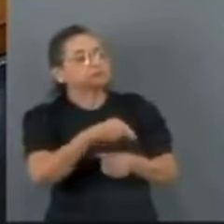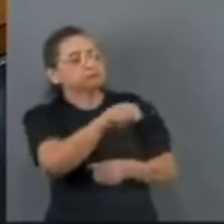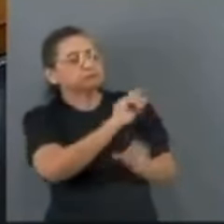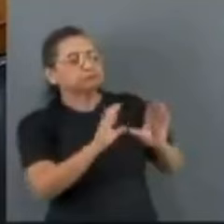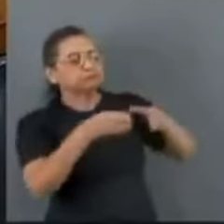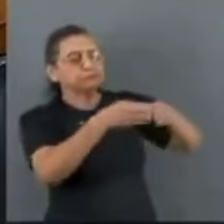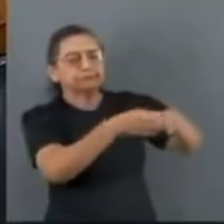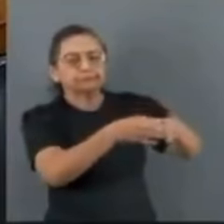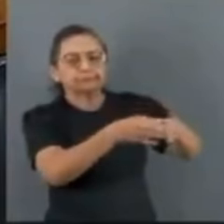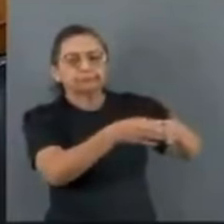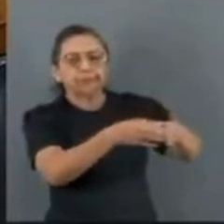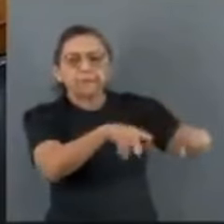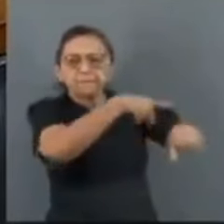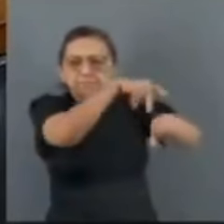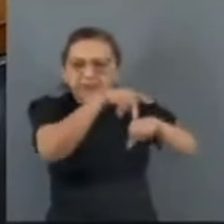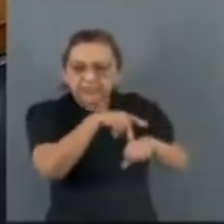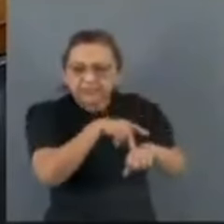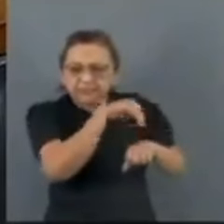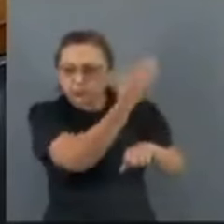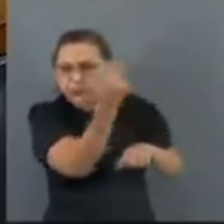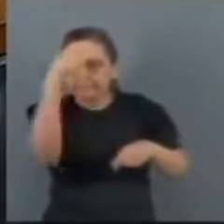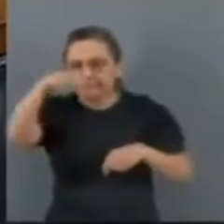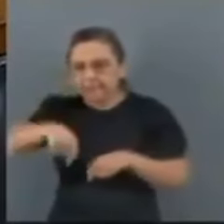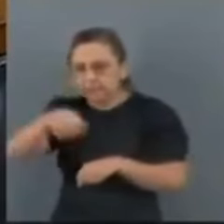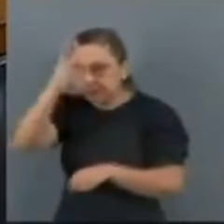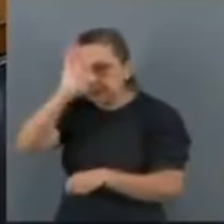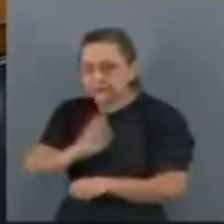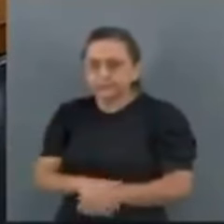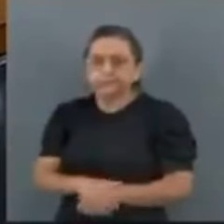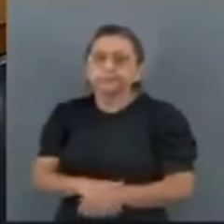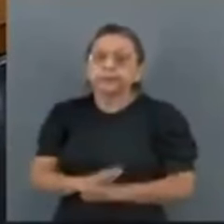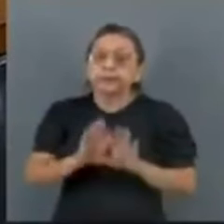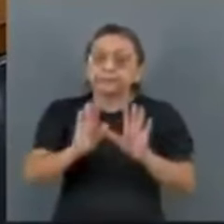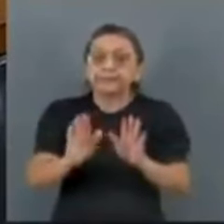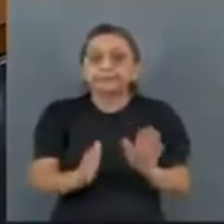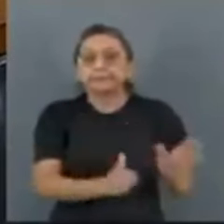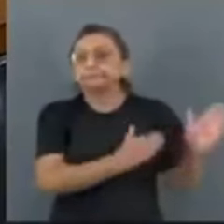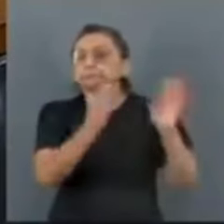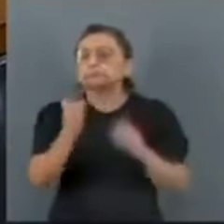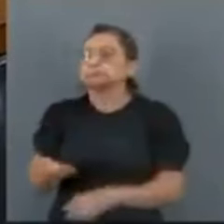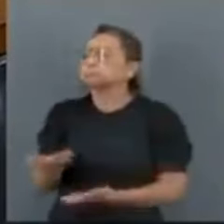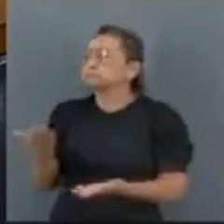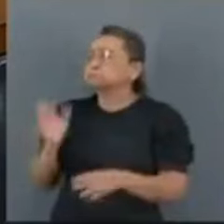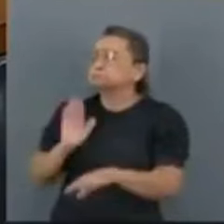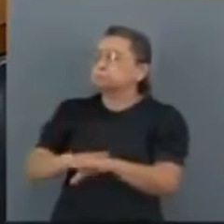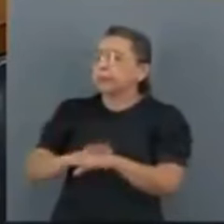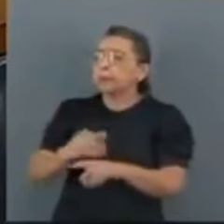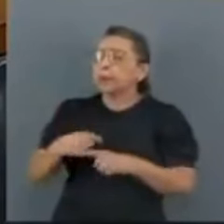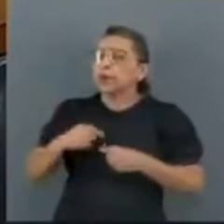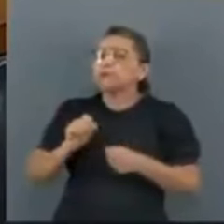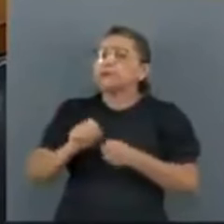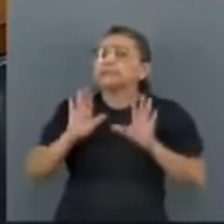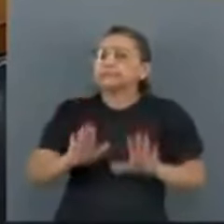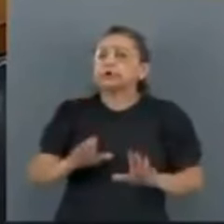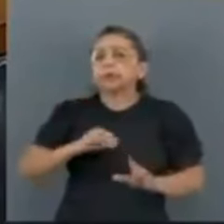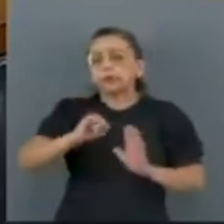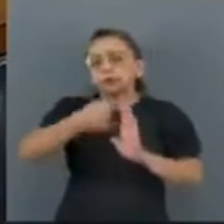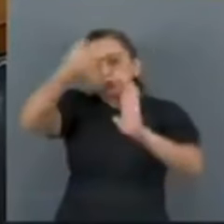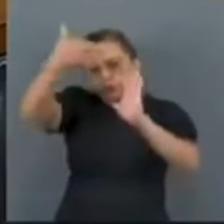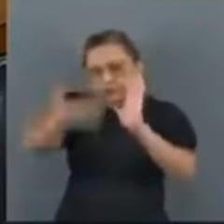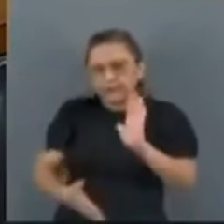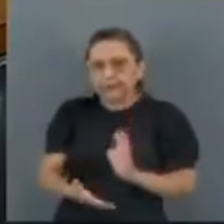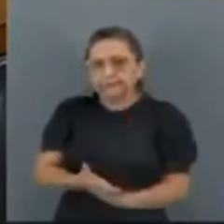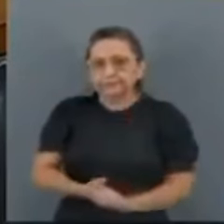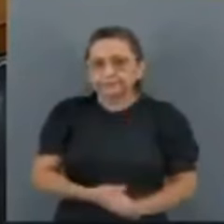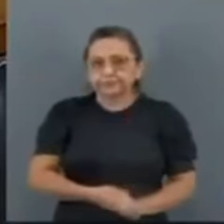comunidades internacionais. Mas vamos lá. Por que desse ato eu quero me justificar?